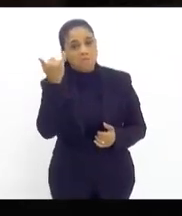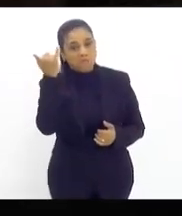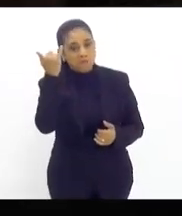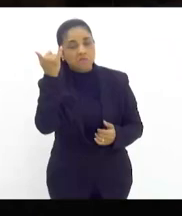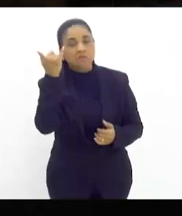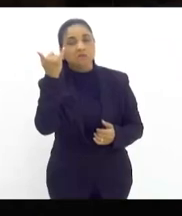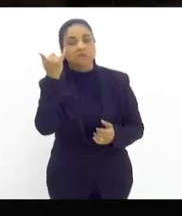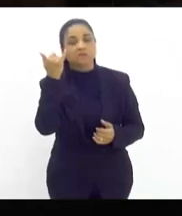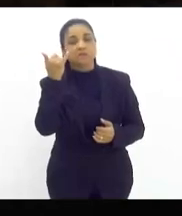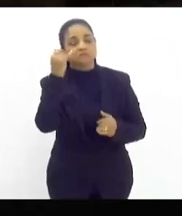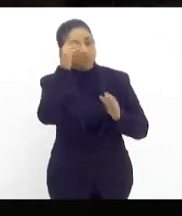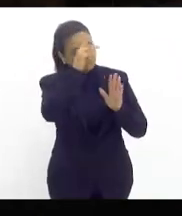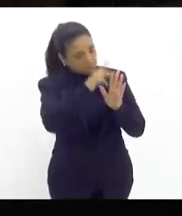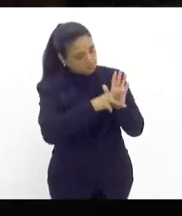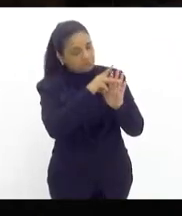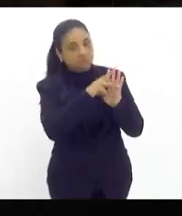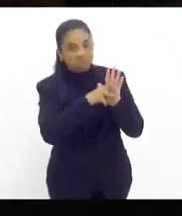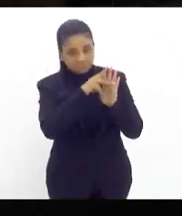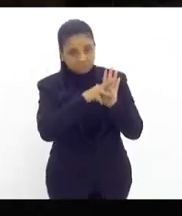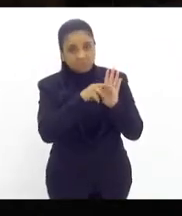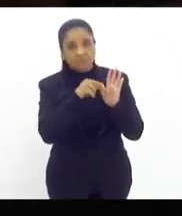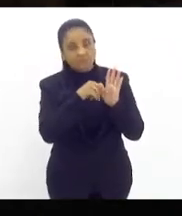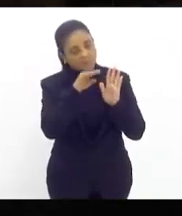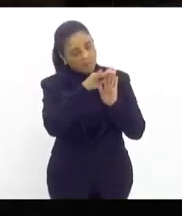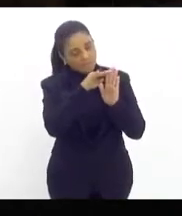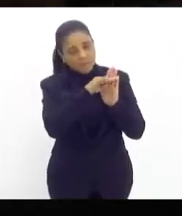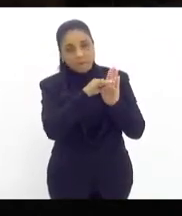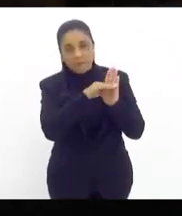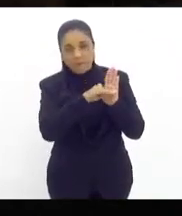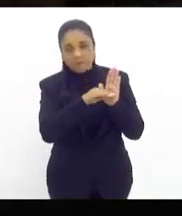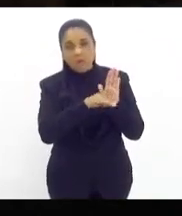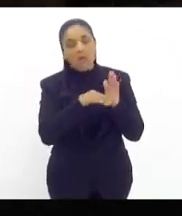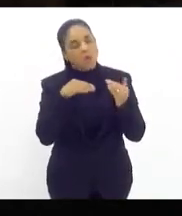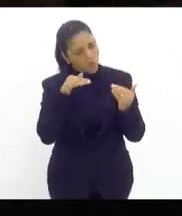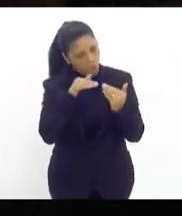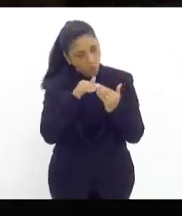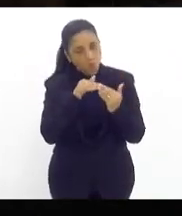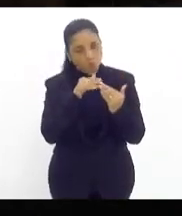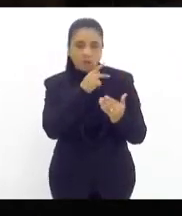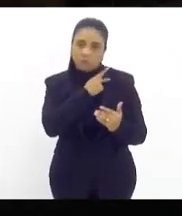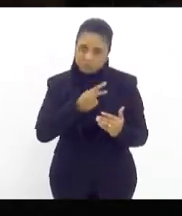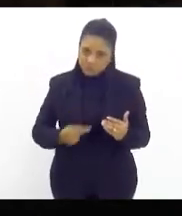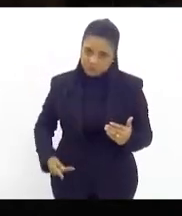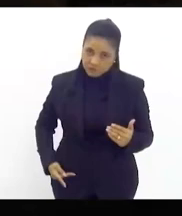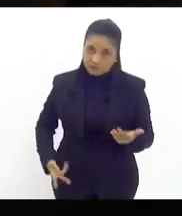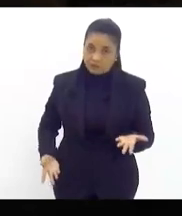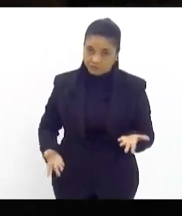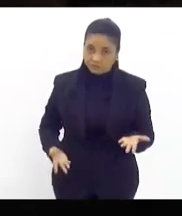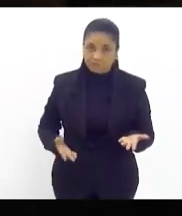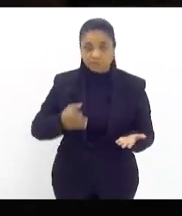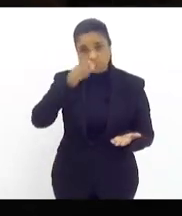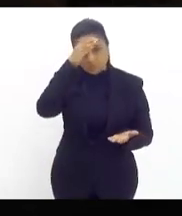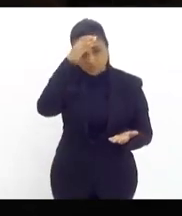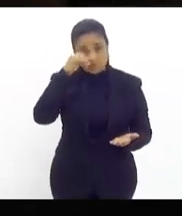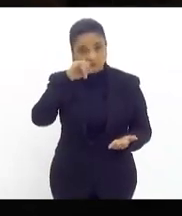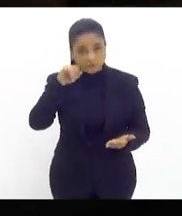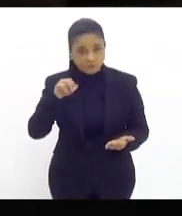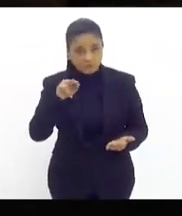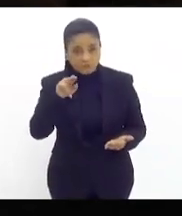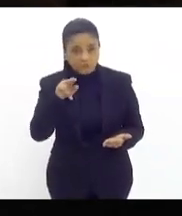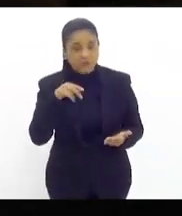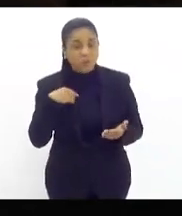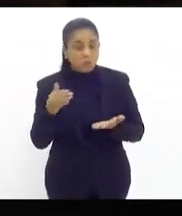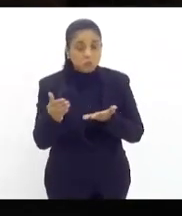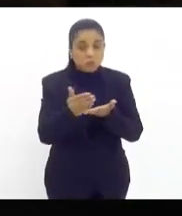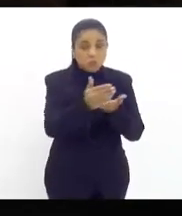apreciar um projeto que obviamente concordo com vossa excelência presidenta que possa colher o máximo